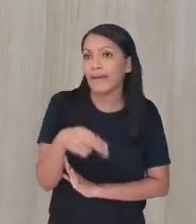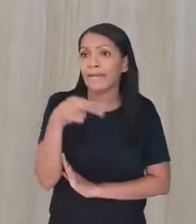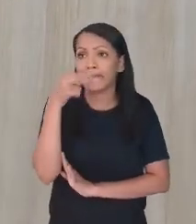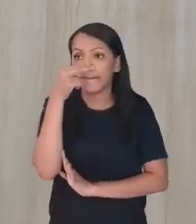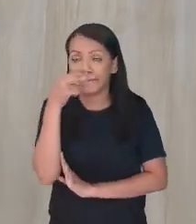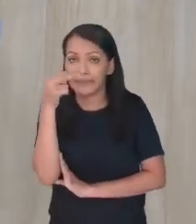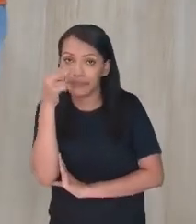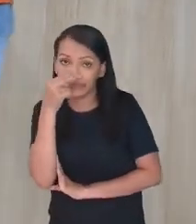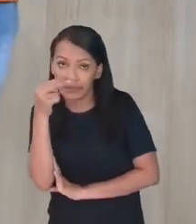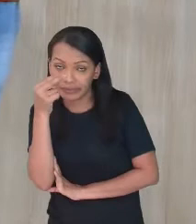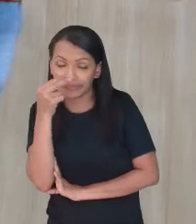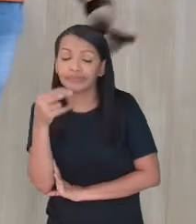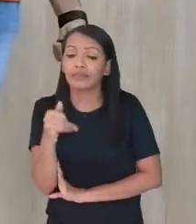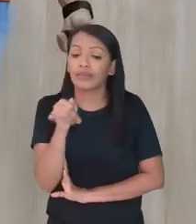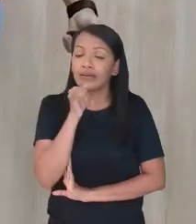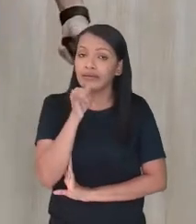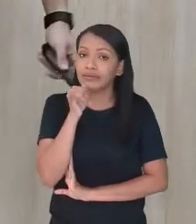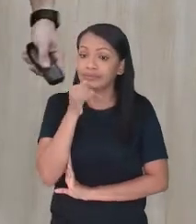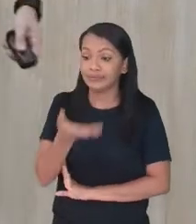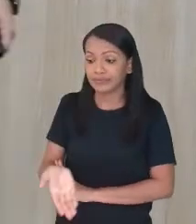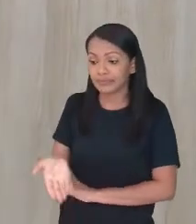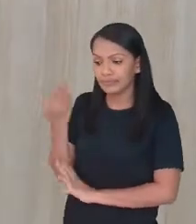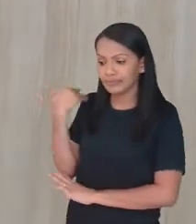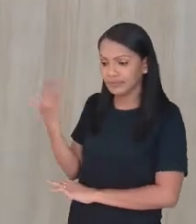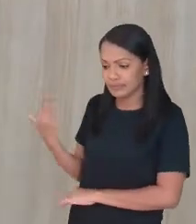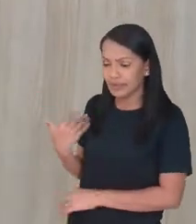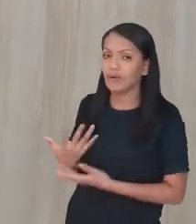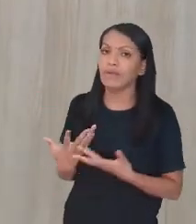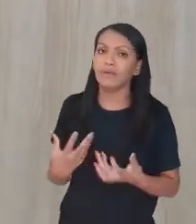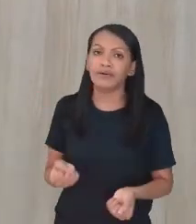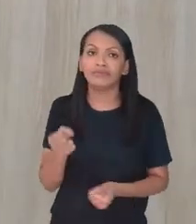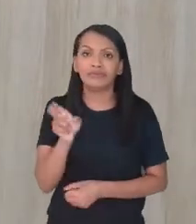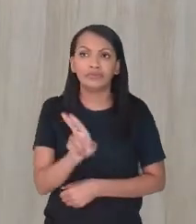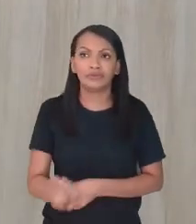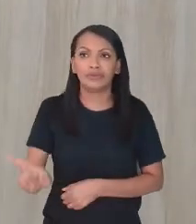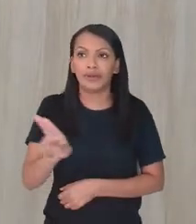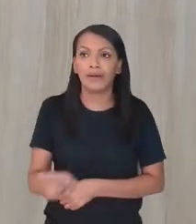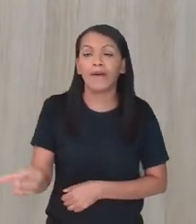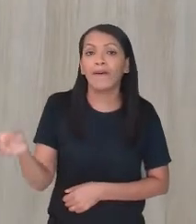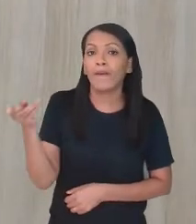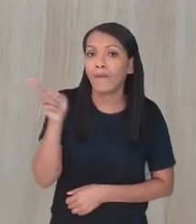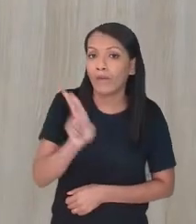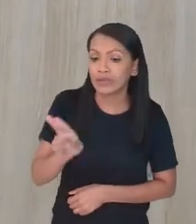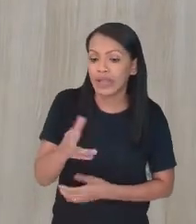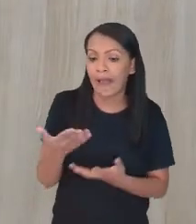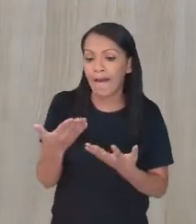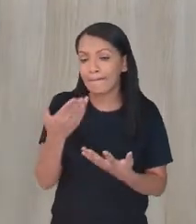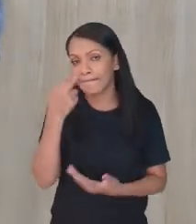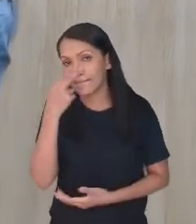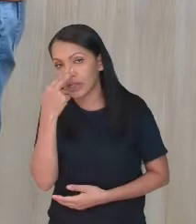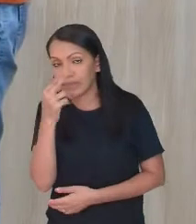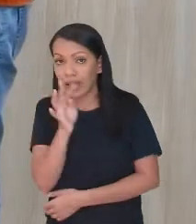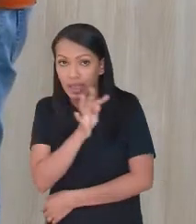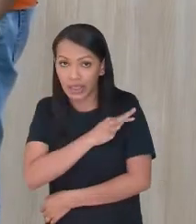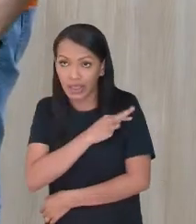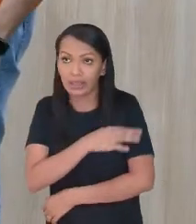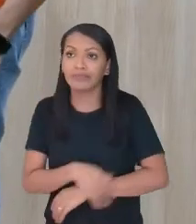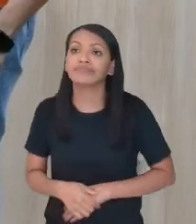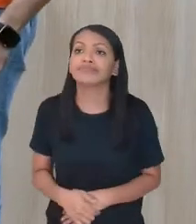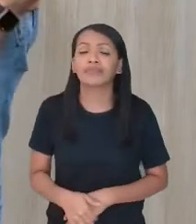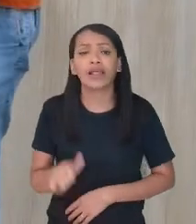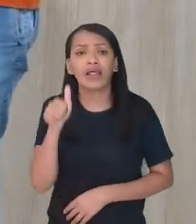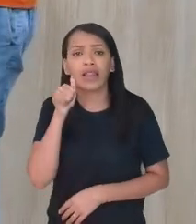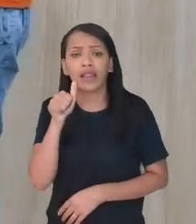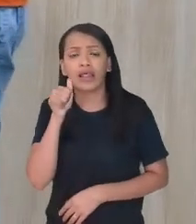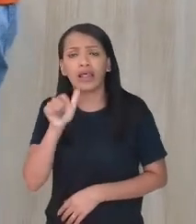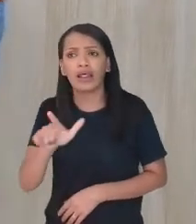mesmos moldes do exemplo anterior. E aí a gente vai utilizar o quê? A mesma técnica, tá bom? Então, observa aí, ó. Lara e